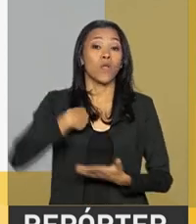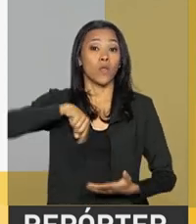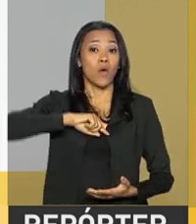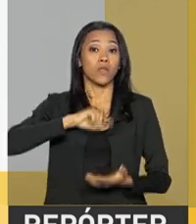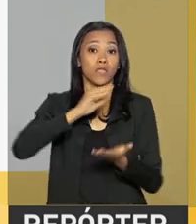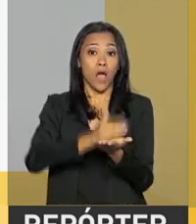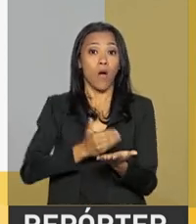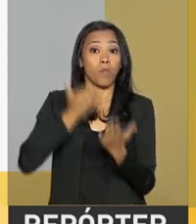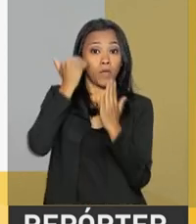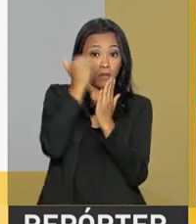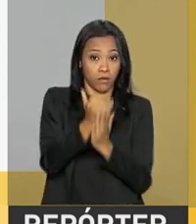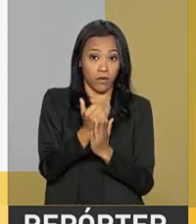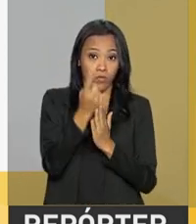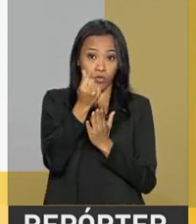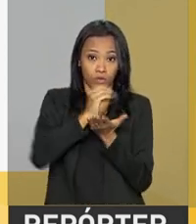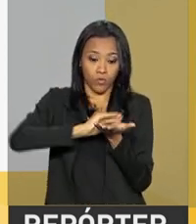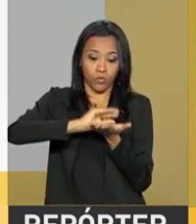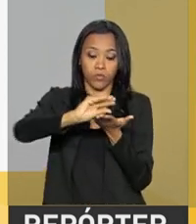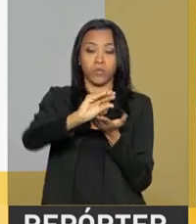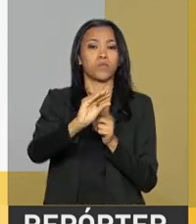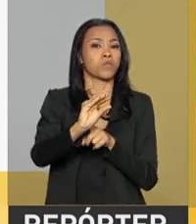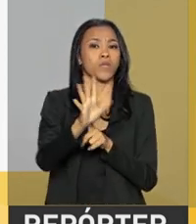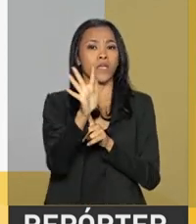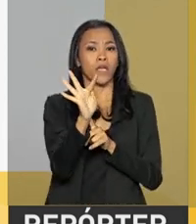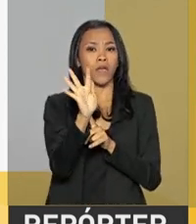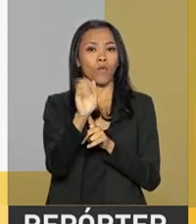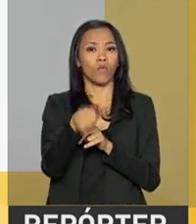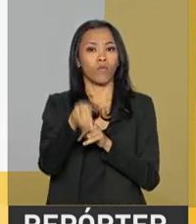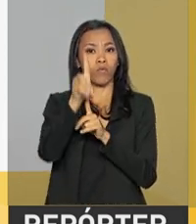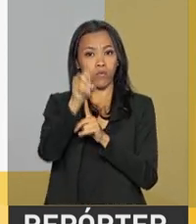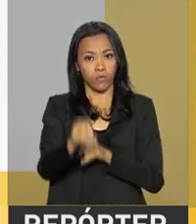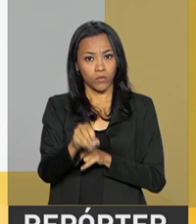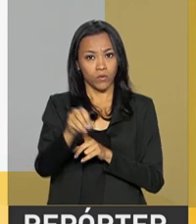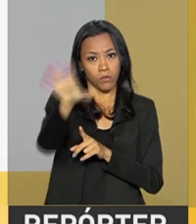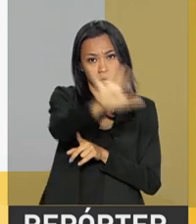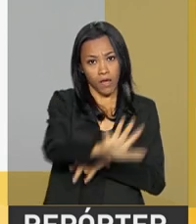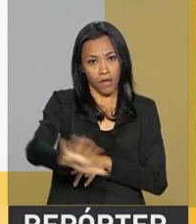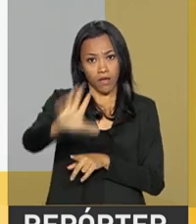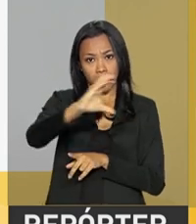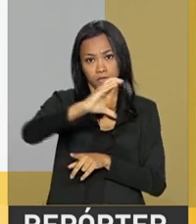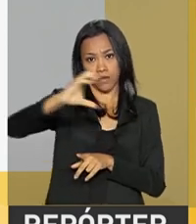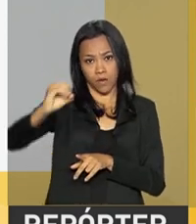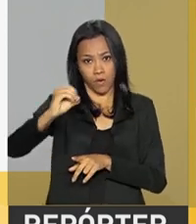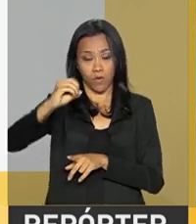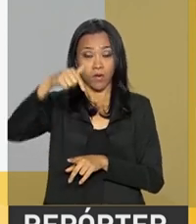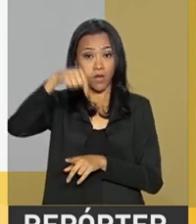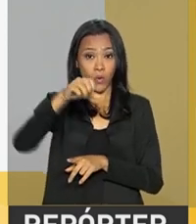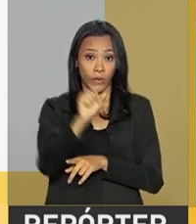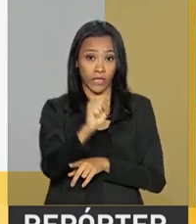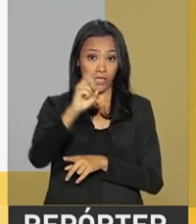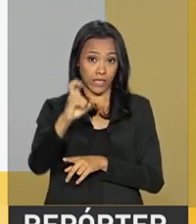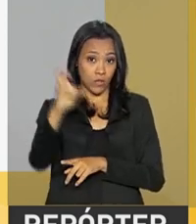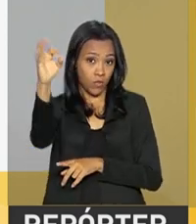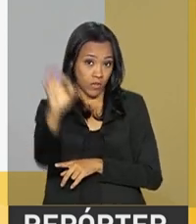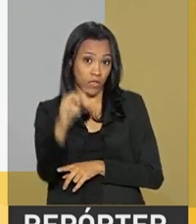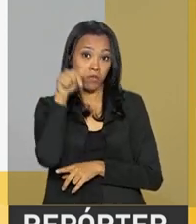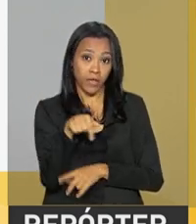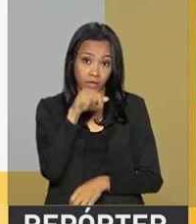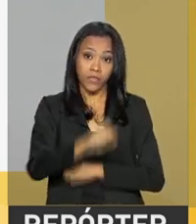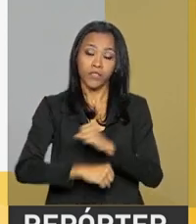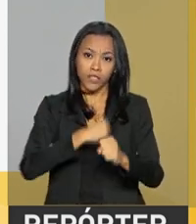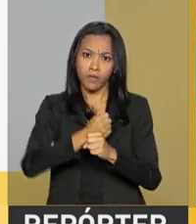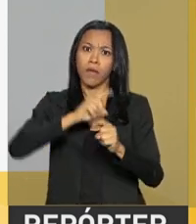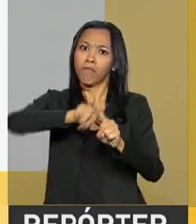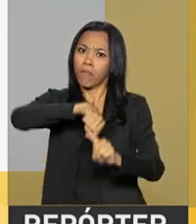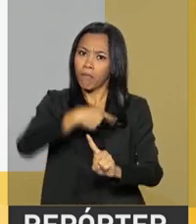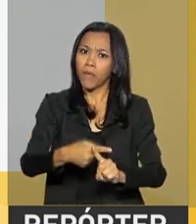fundo constitucional de financiamento do centro-oeste em 85% deste ano são mais recursos para